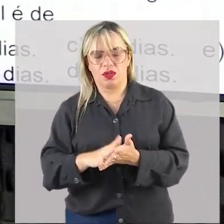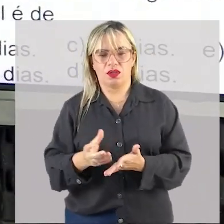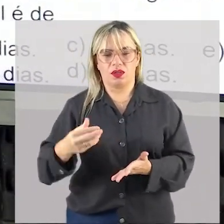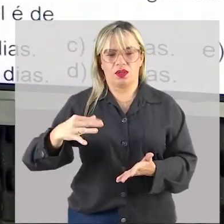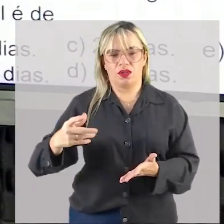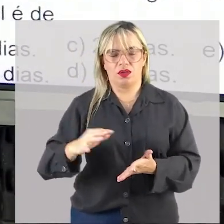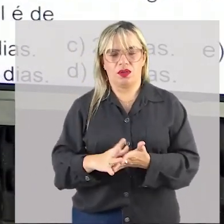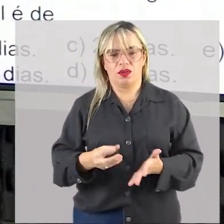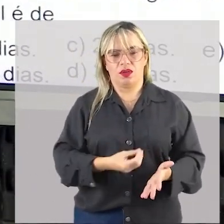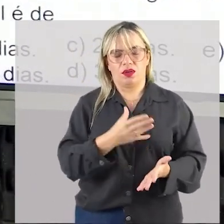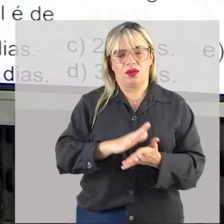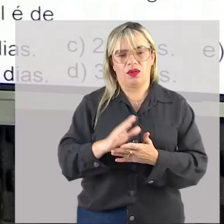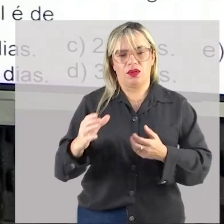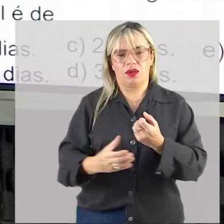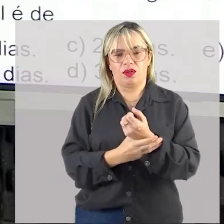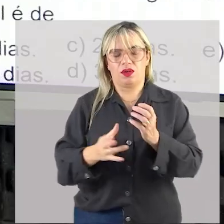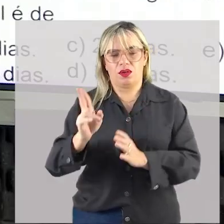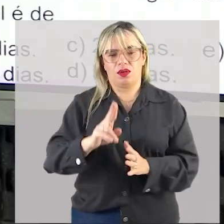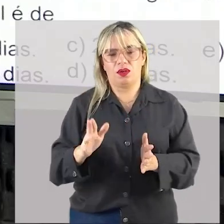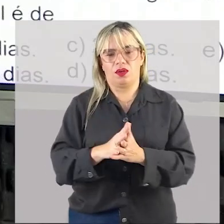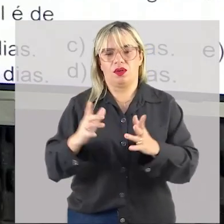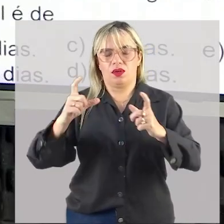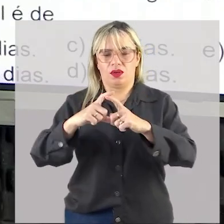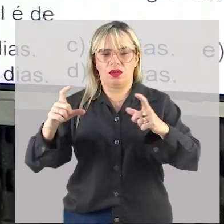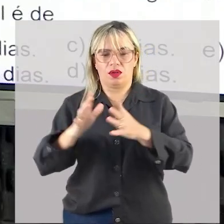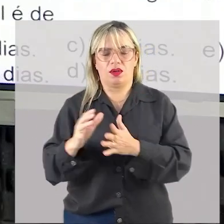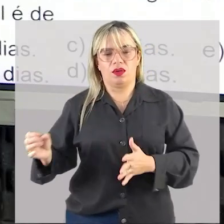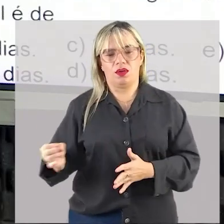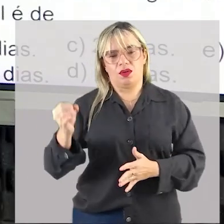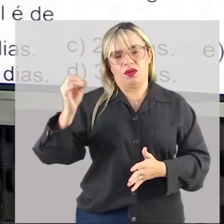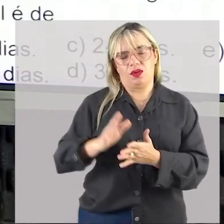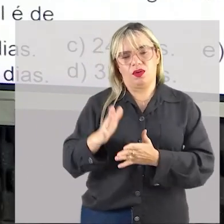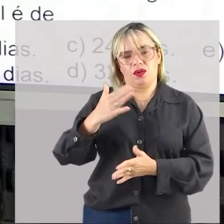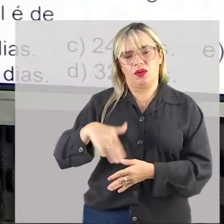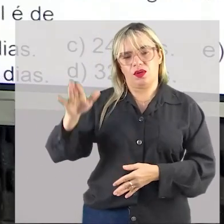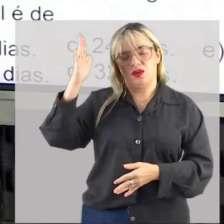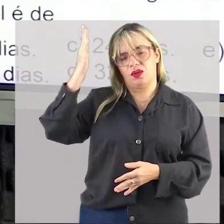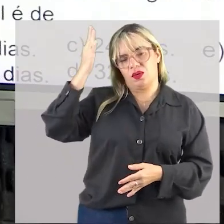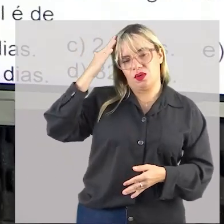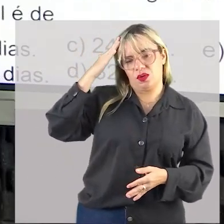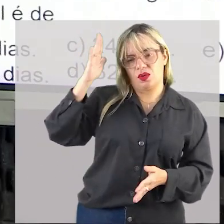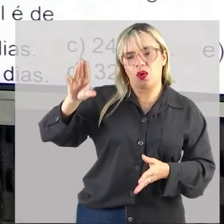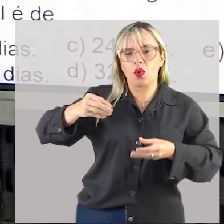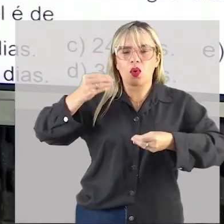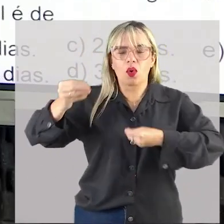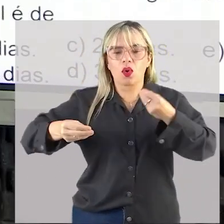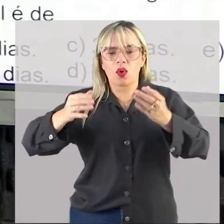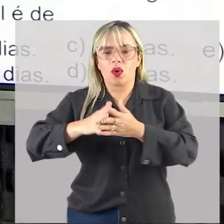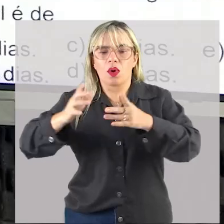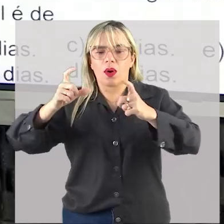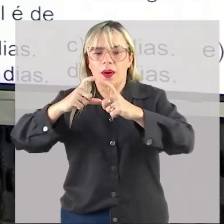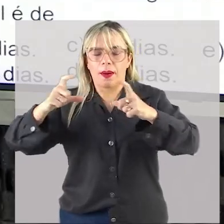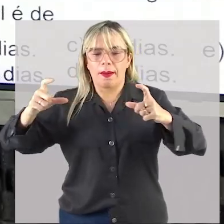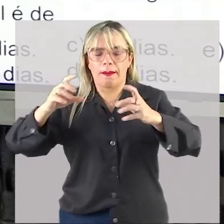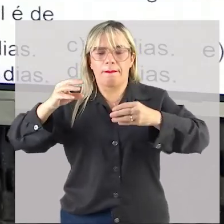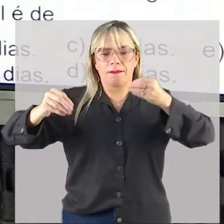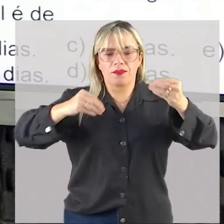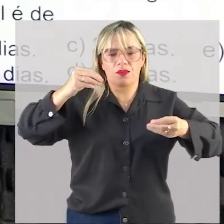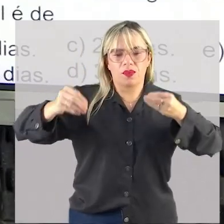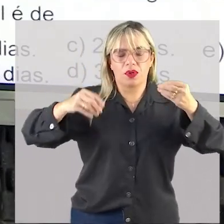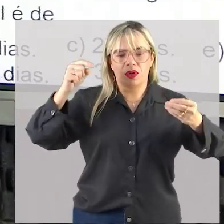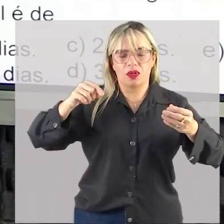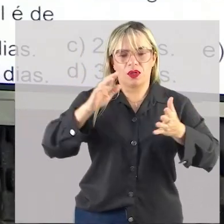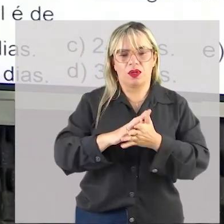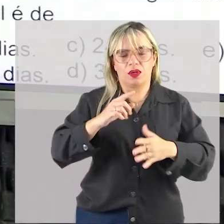mais seguro você usar a fórmula. Mas aí é importante que você entenda como que a gente tira a fórmula, né? Então, como é que eu acho o